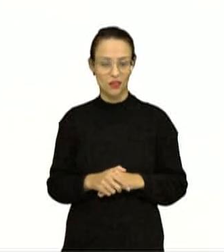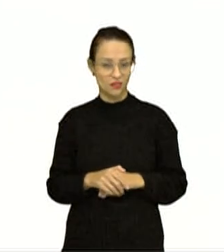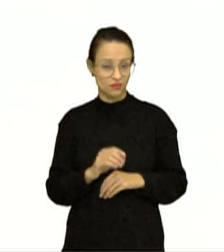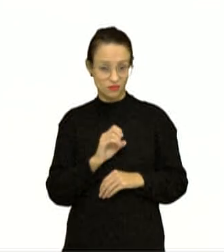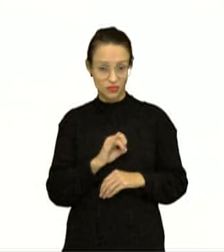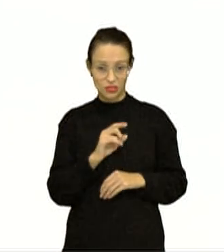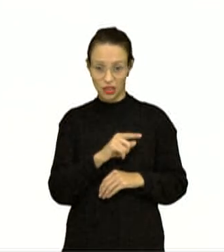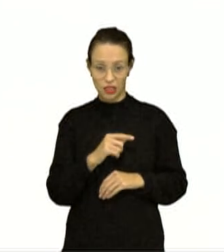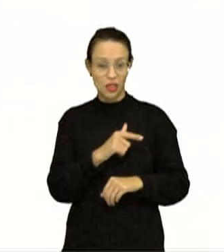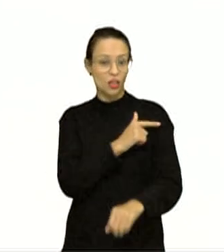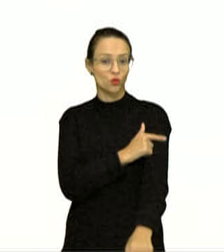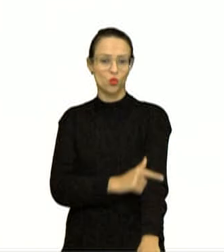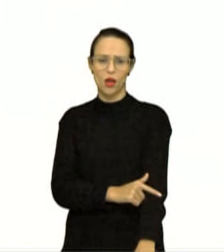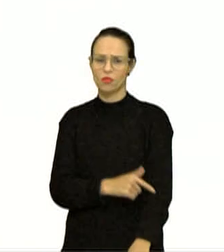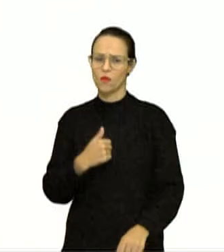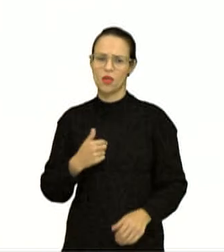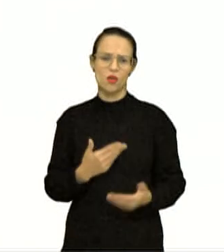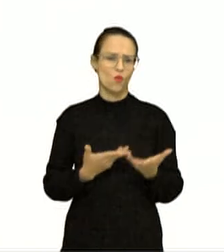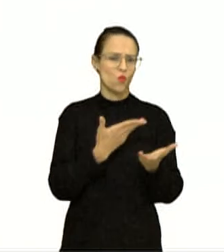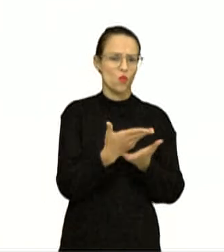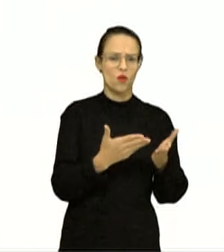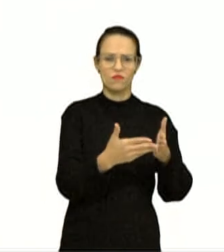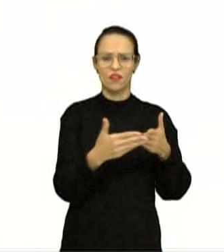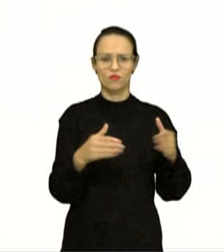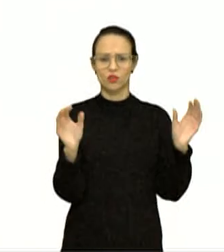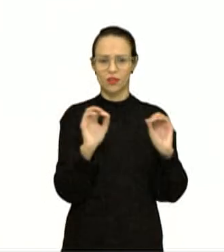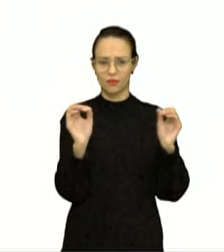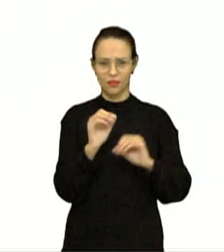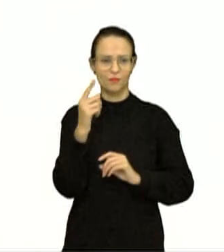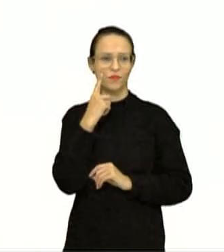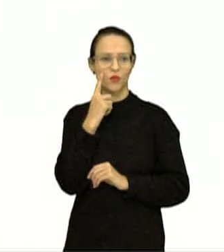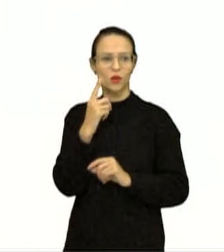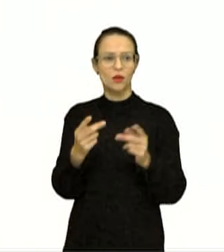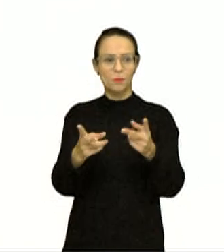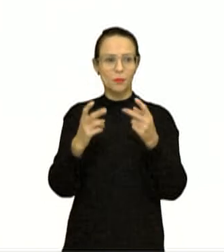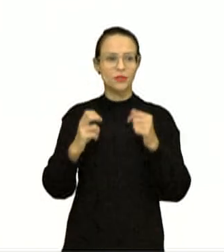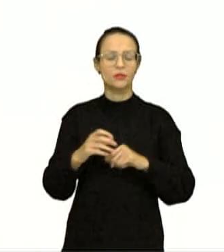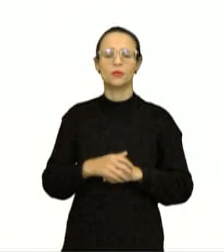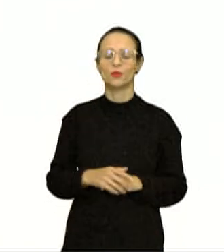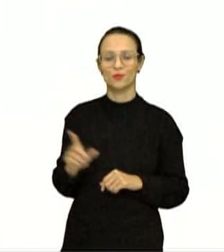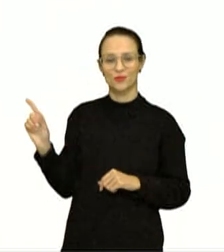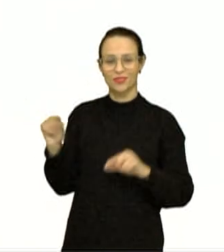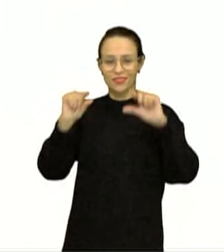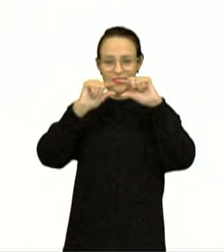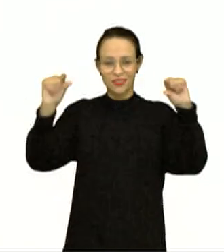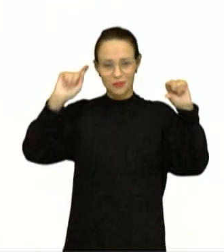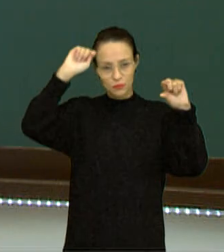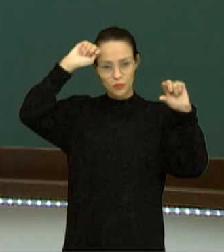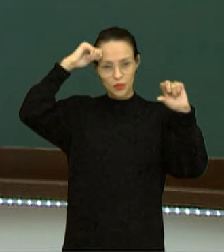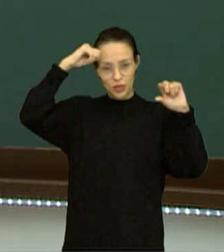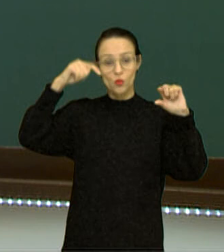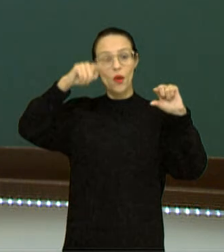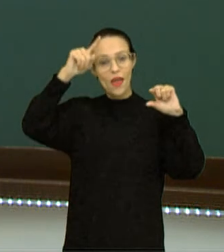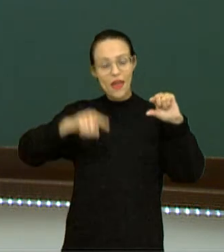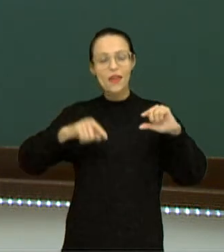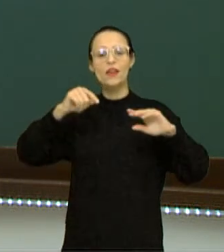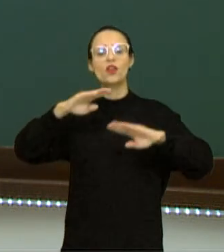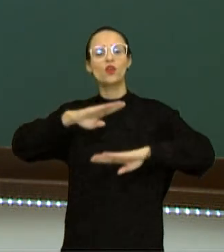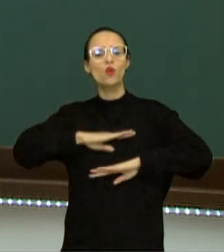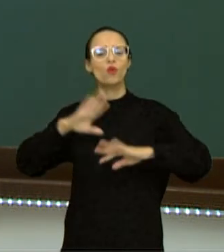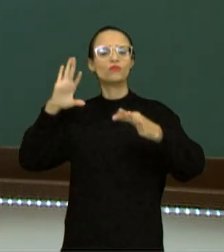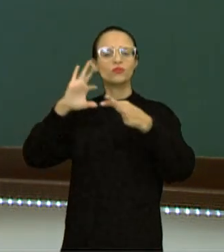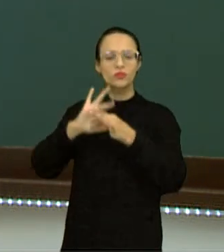educado, não te farei o favor. Percebeu? A oração em destaque, que é a oração condicional, tem